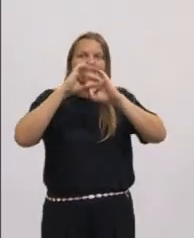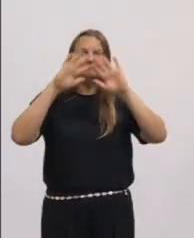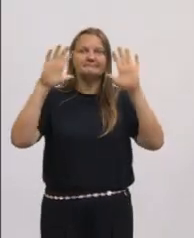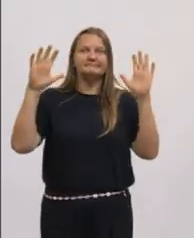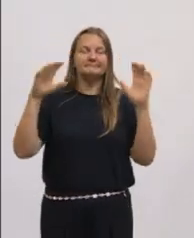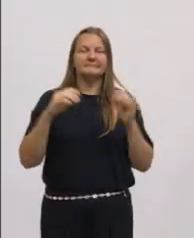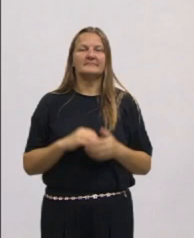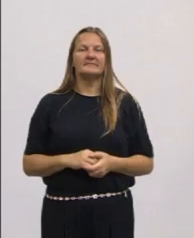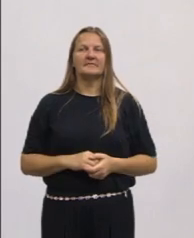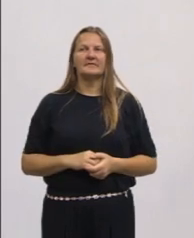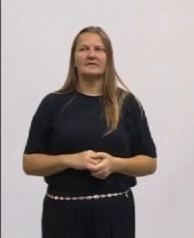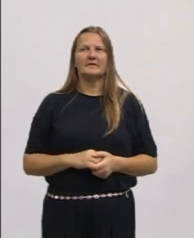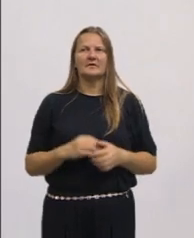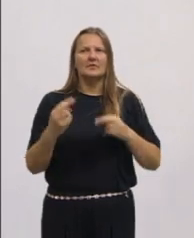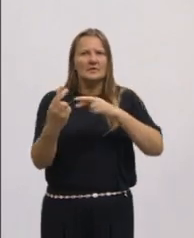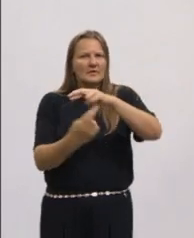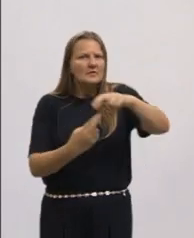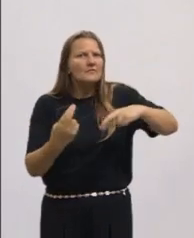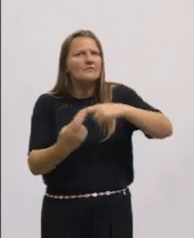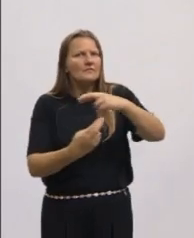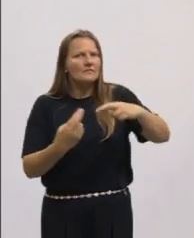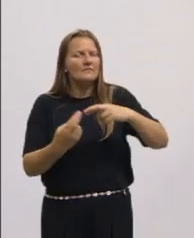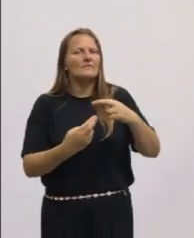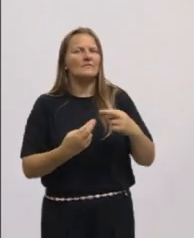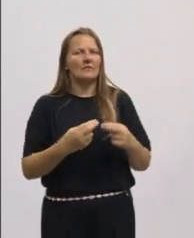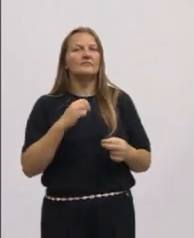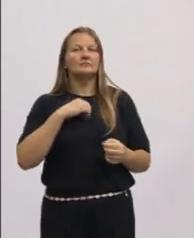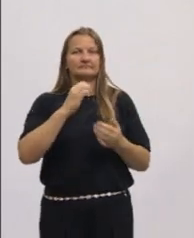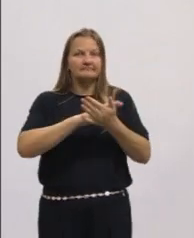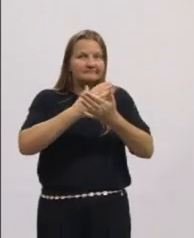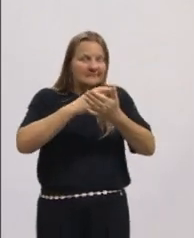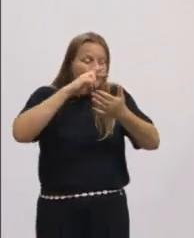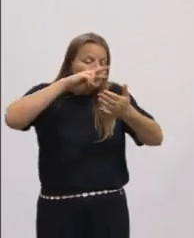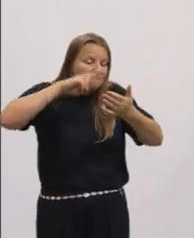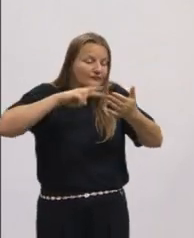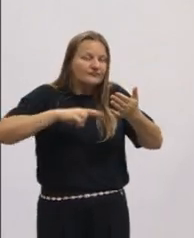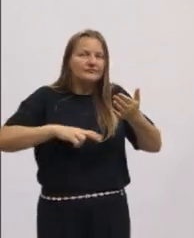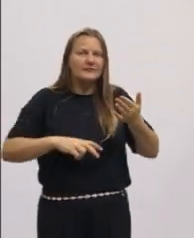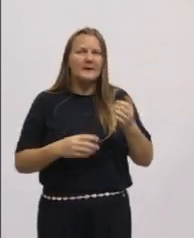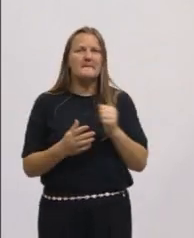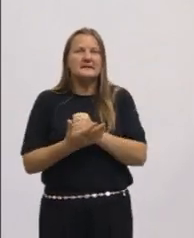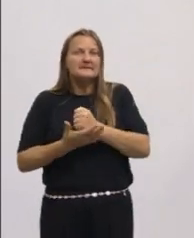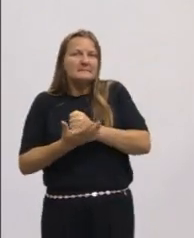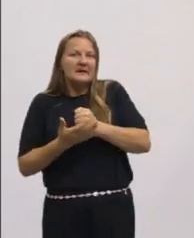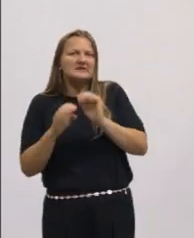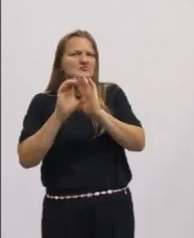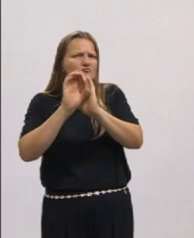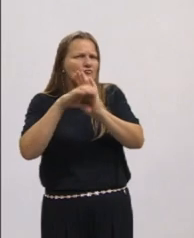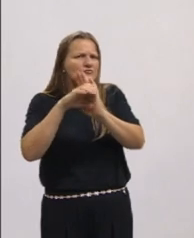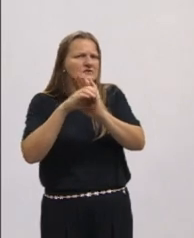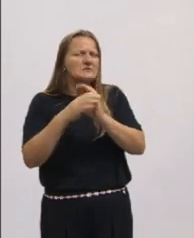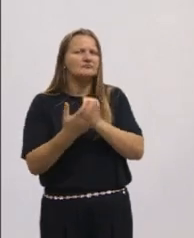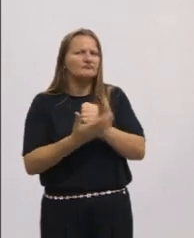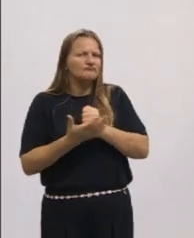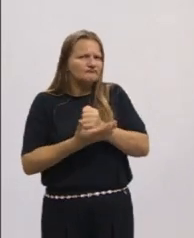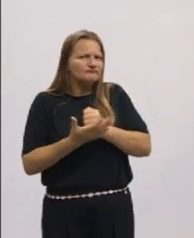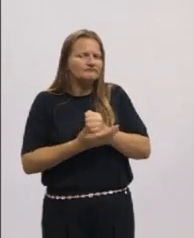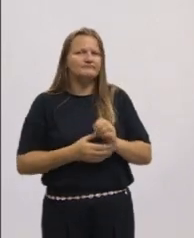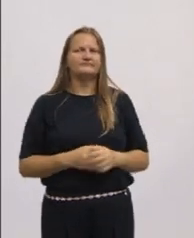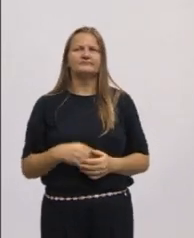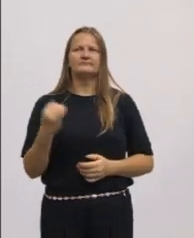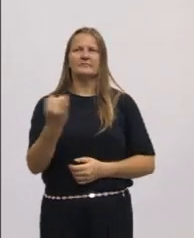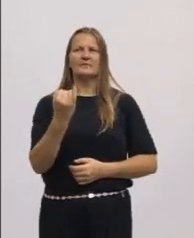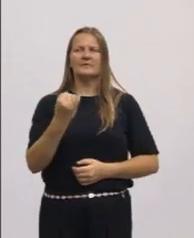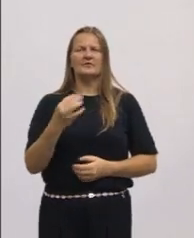diretamente ela envolve interpretação sim mas o aluno ele precisa de uma base né De Um fundamento e o creme foi uma coisa muito importante